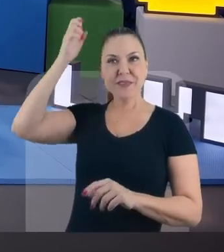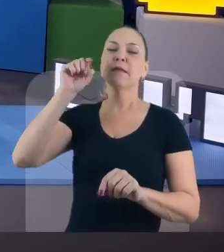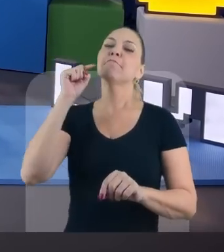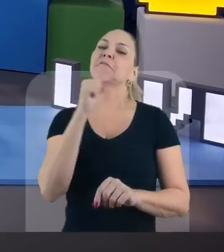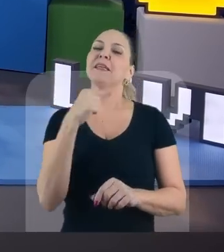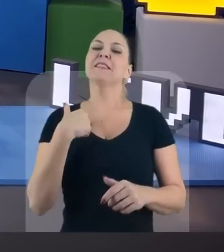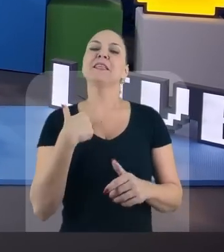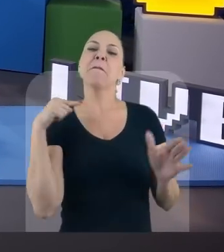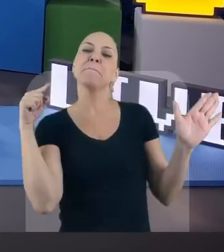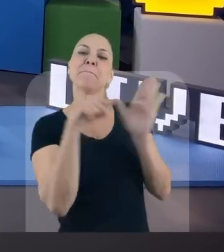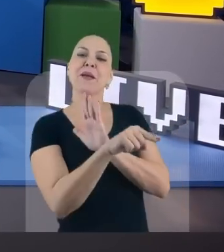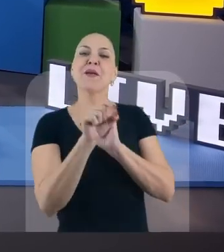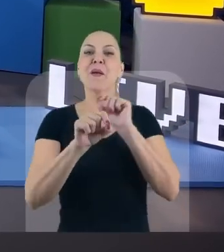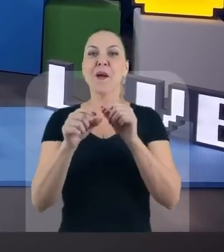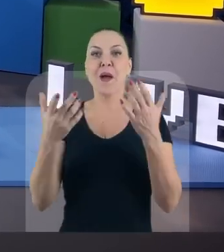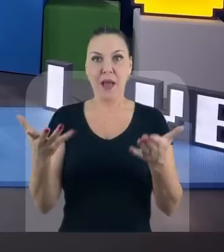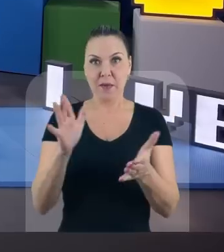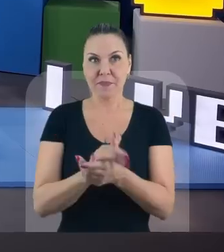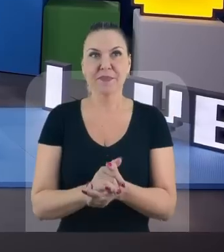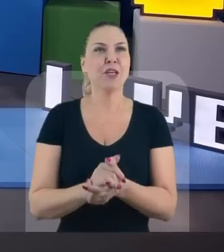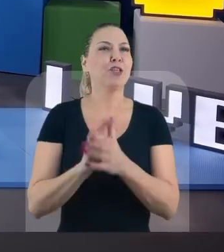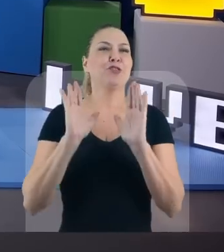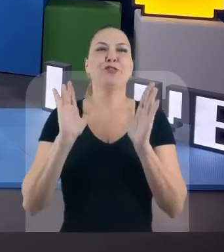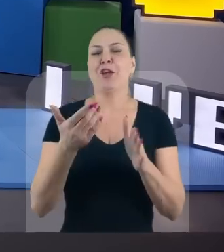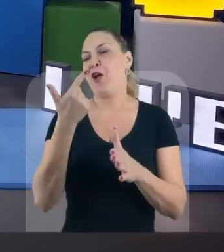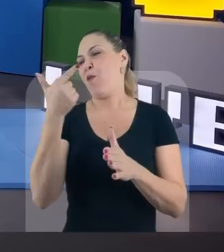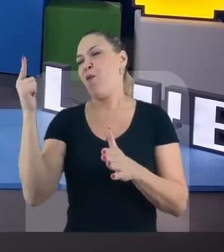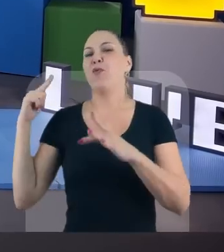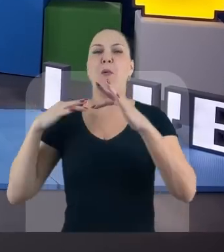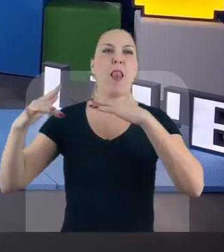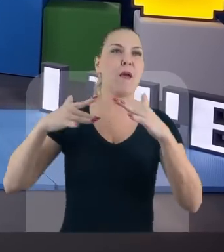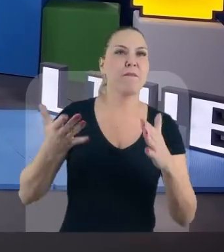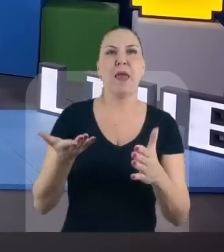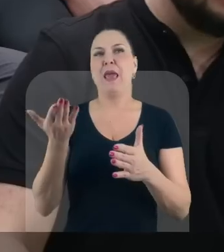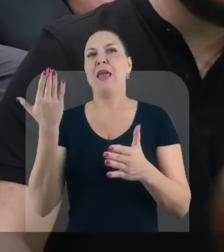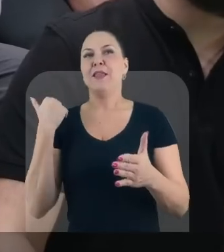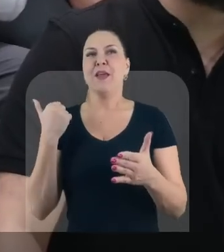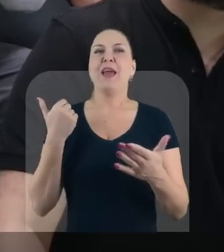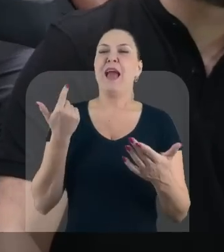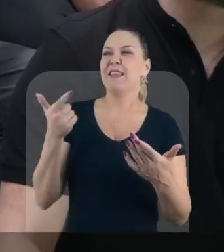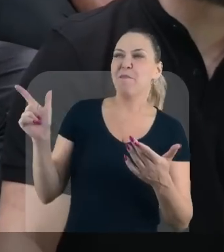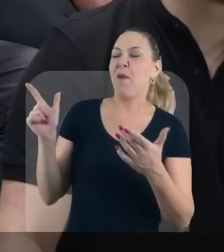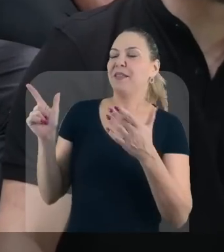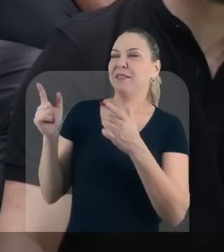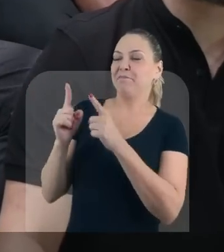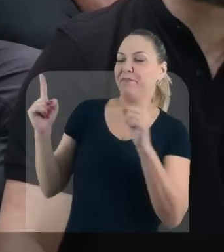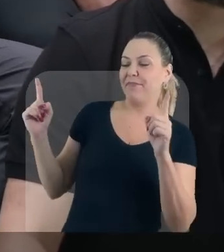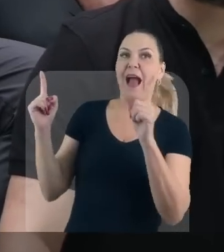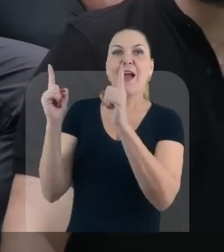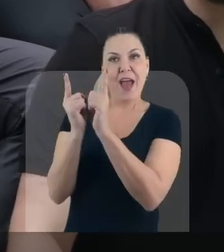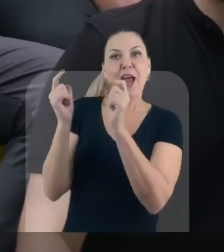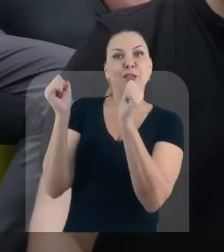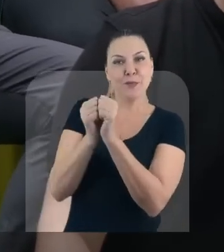escolhido, vou meter aqui a brava nele. Pessoal, o Holliday, ele foi já de outros movimentos comigo no passado, depois a gente se desencontrou em um momento e